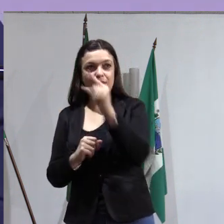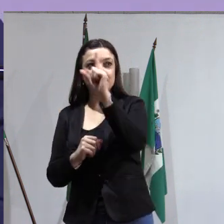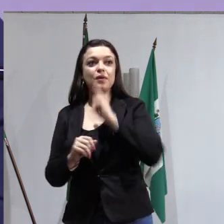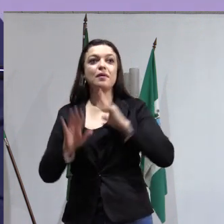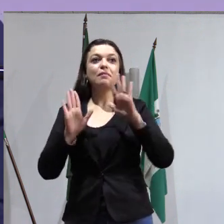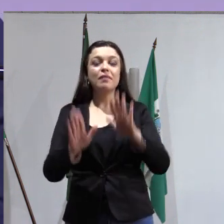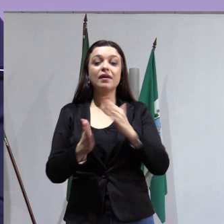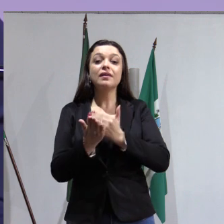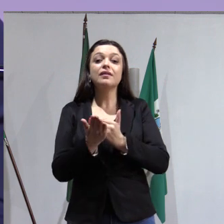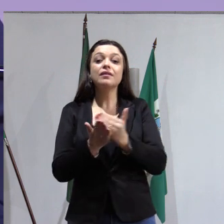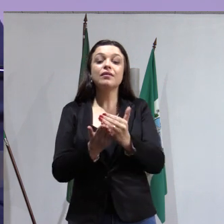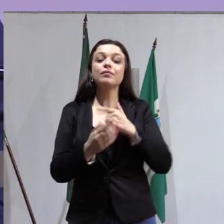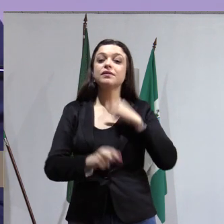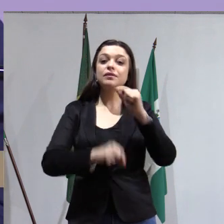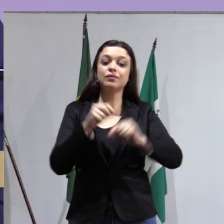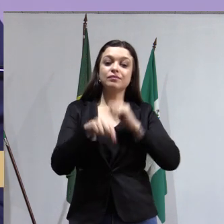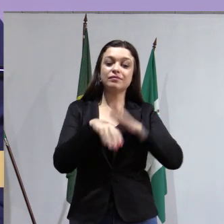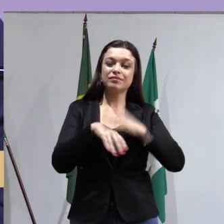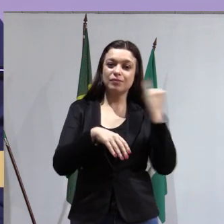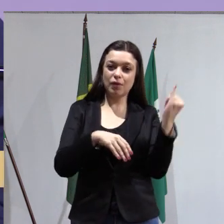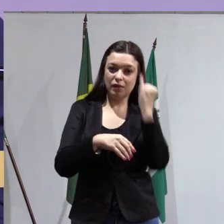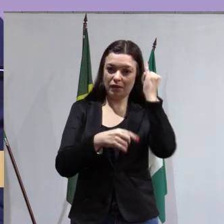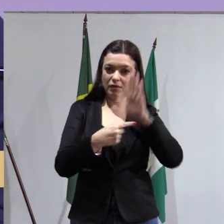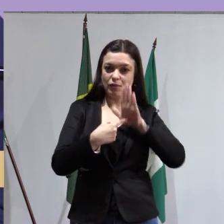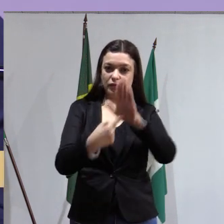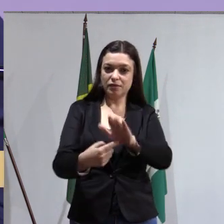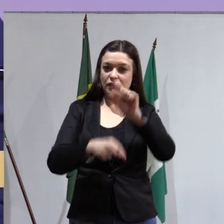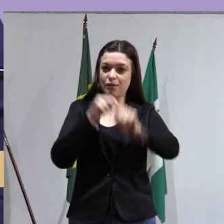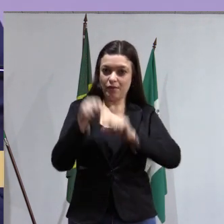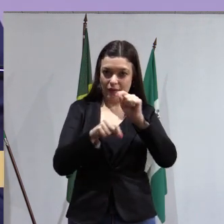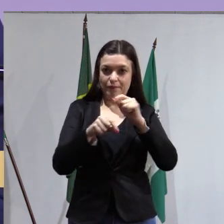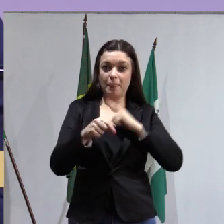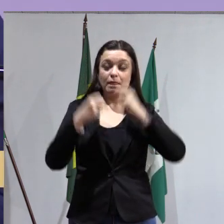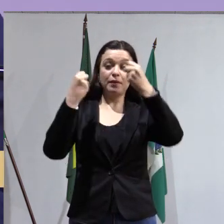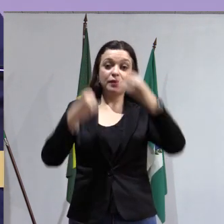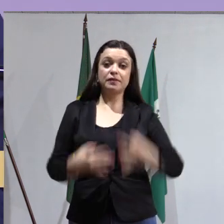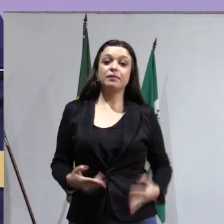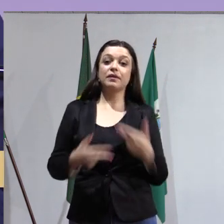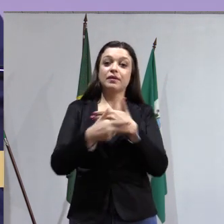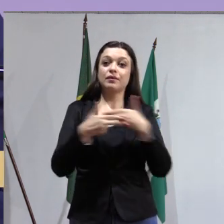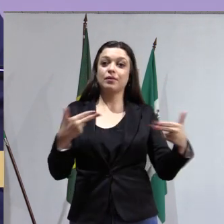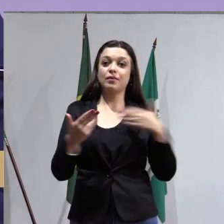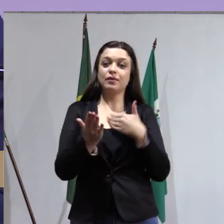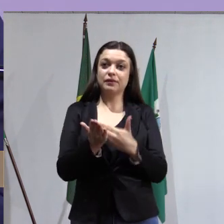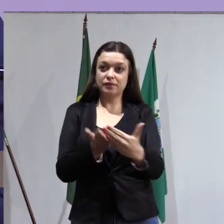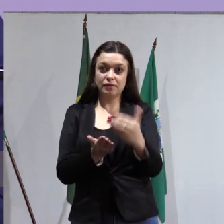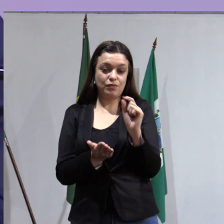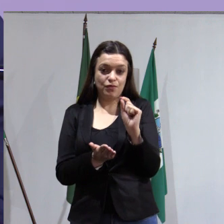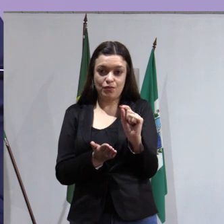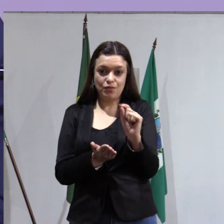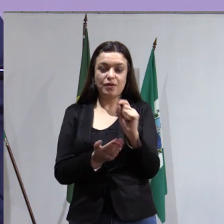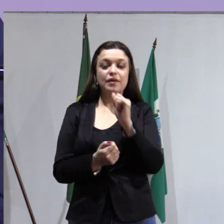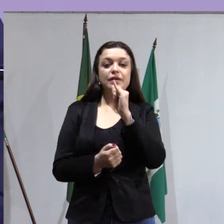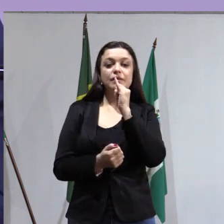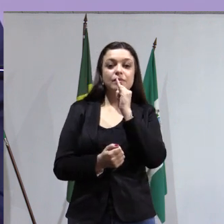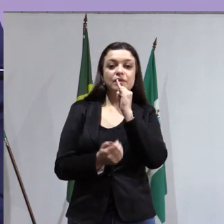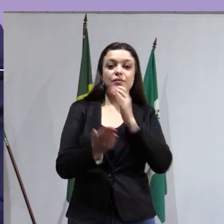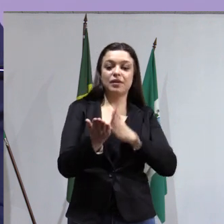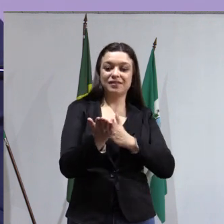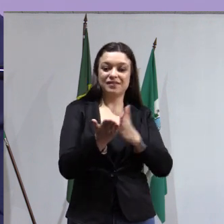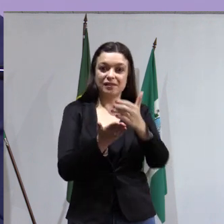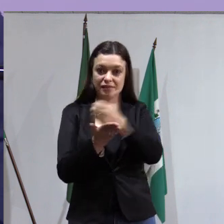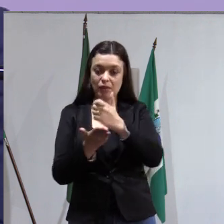um fato aqui, enquanto foram faladas as primeiras falas. A extensão ela é citada, sim,